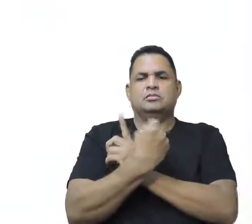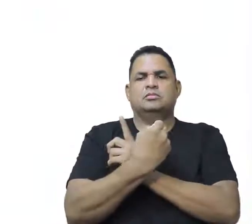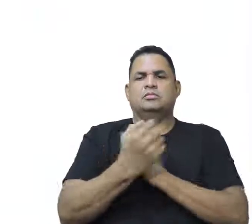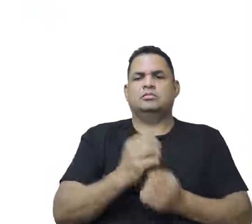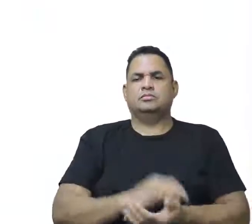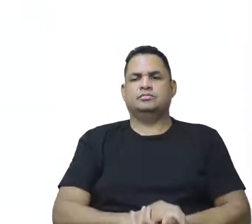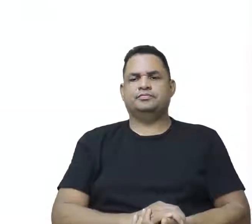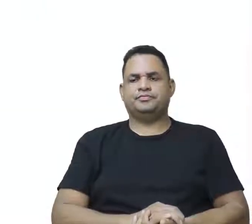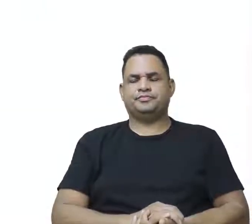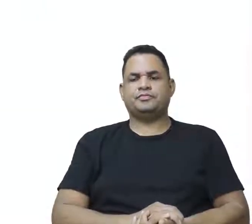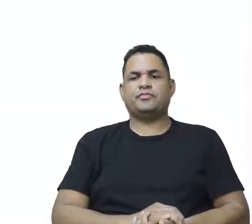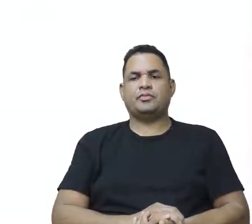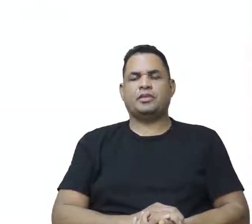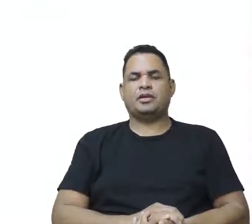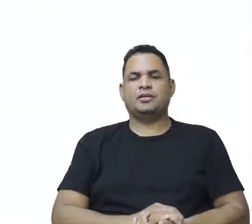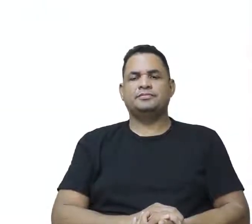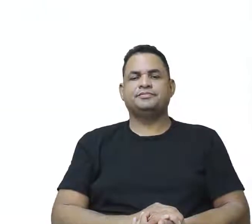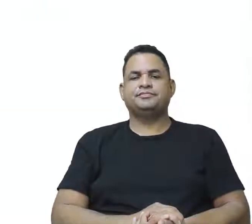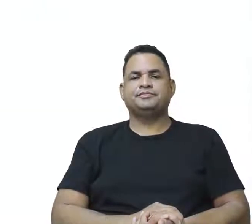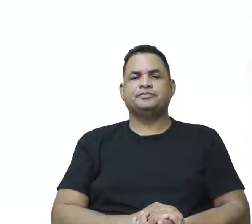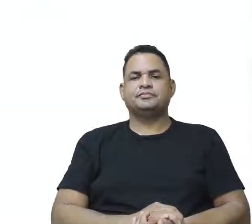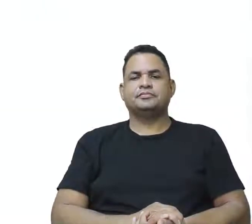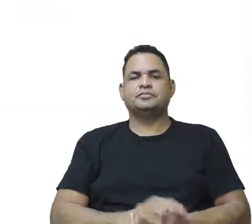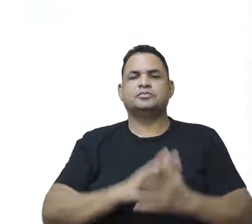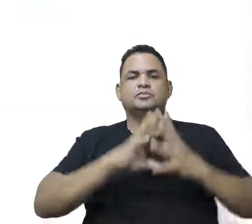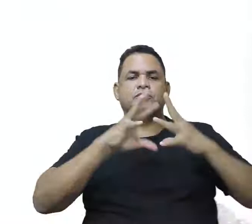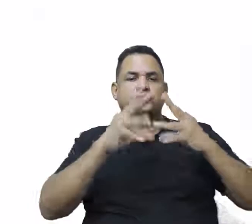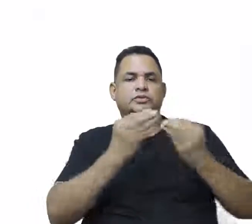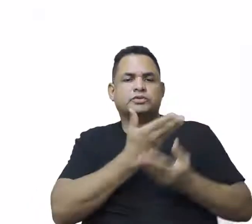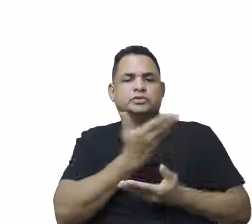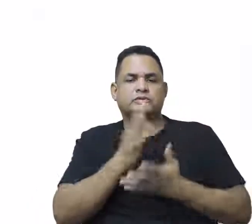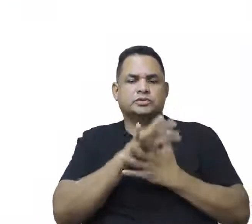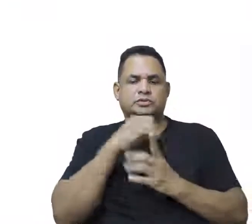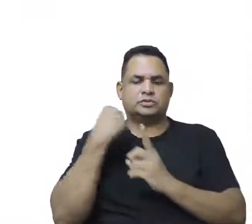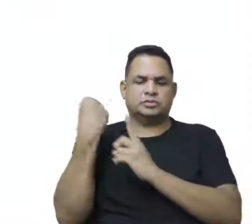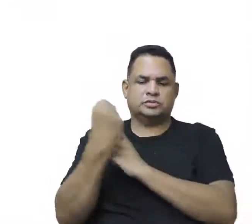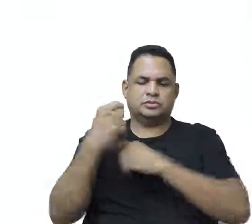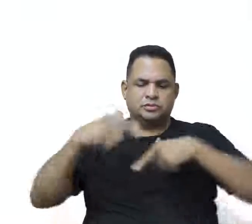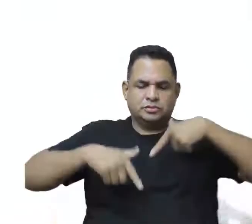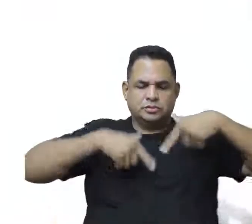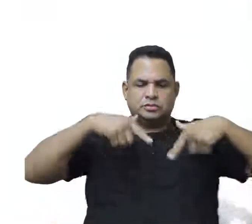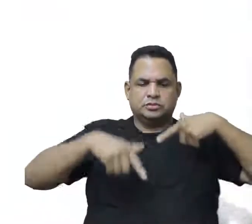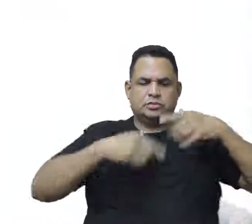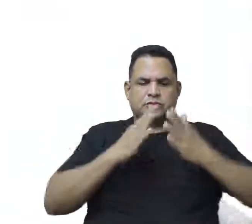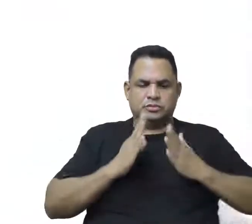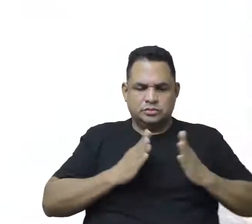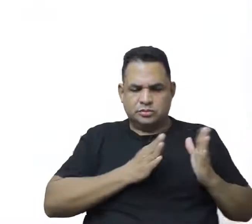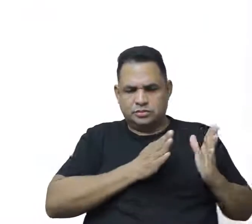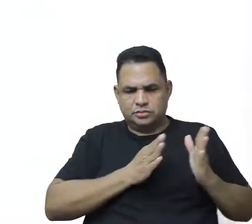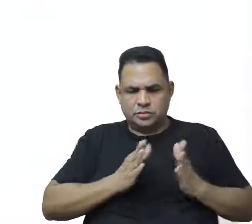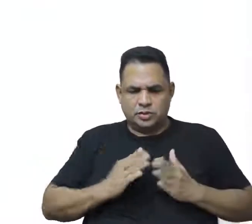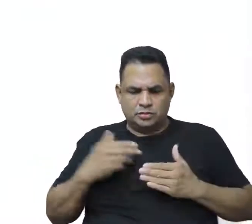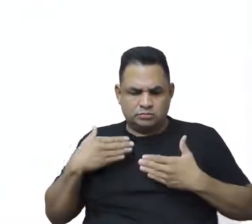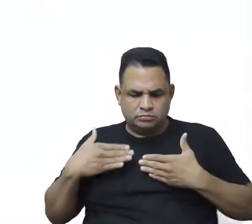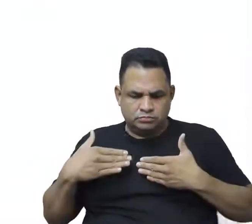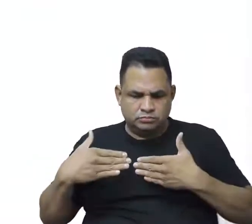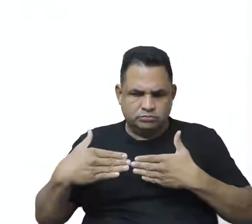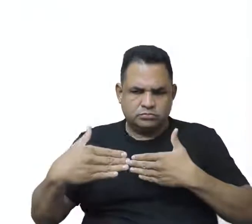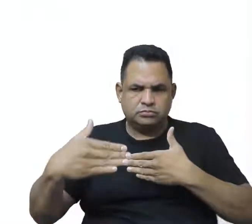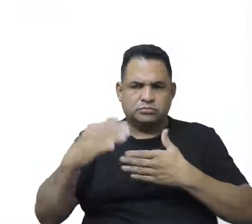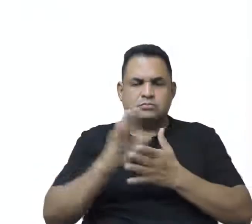da sociedade. Ou seja, tudo aquilo que a sociedade produziu ao longo da sua história,